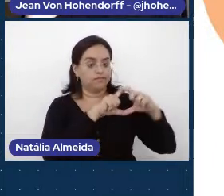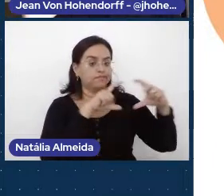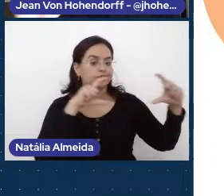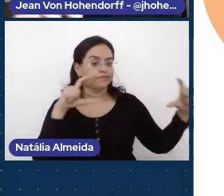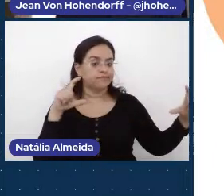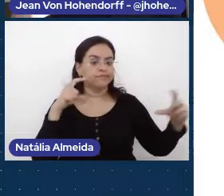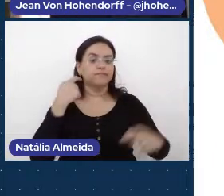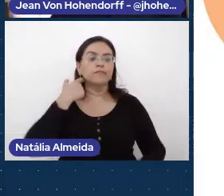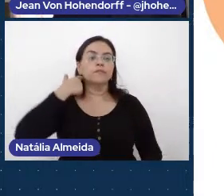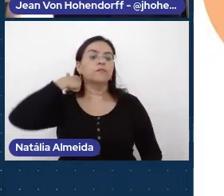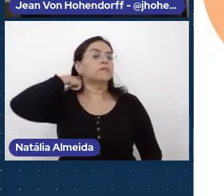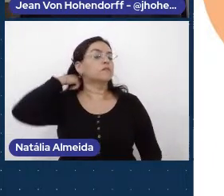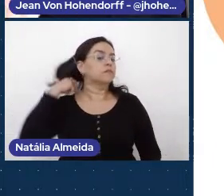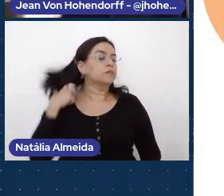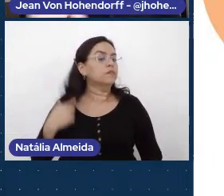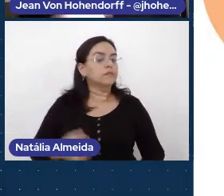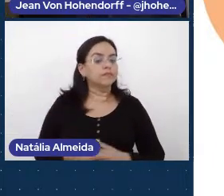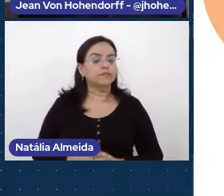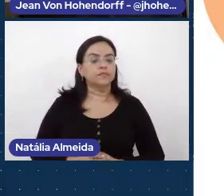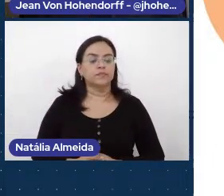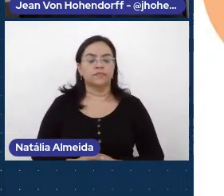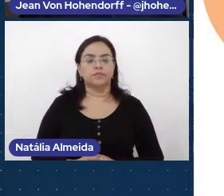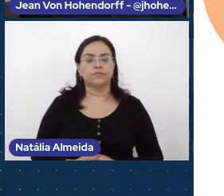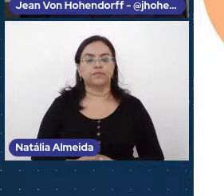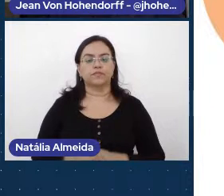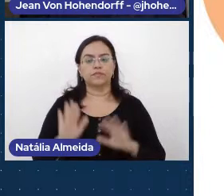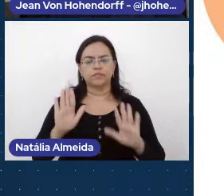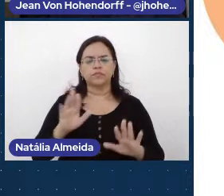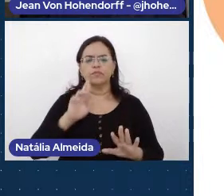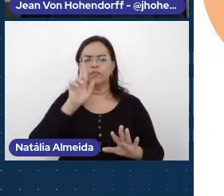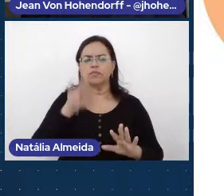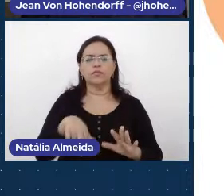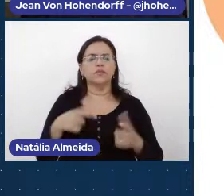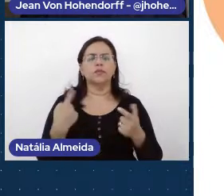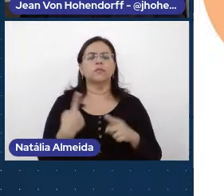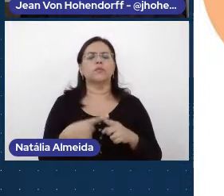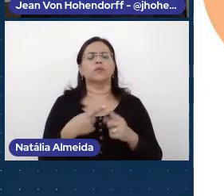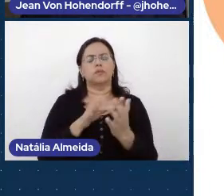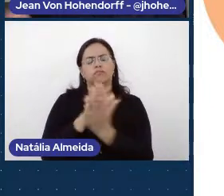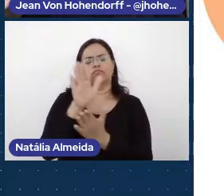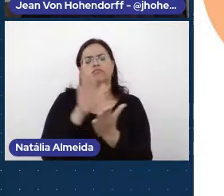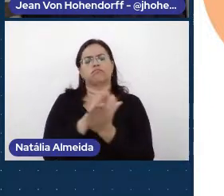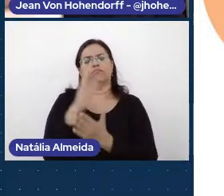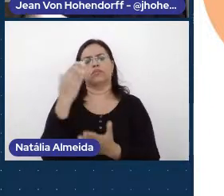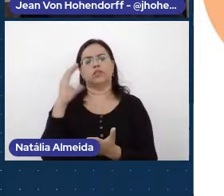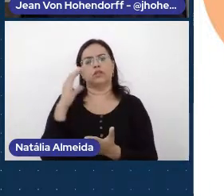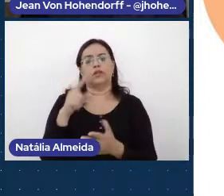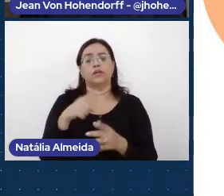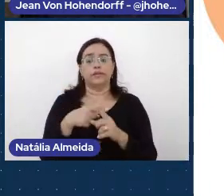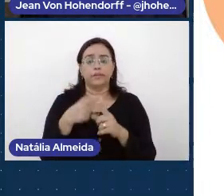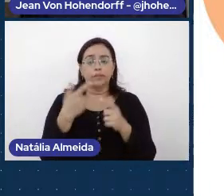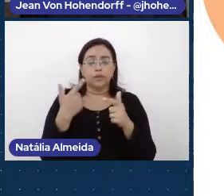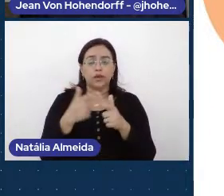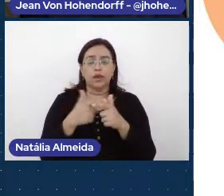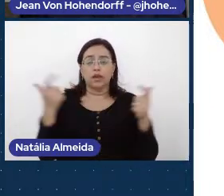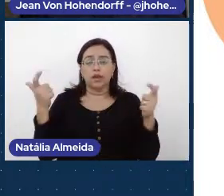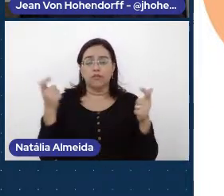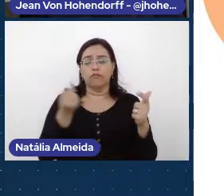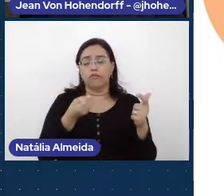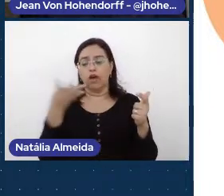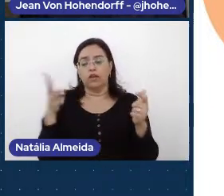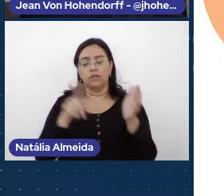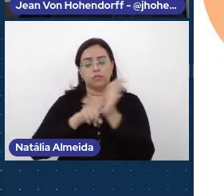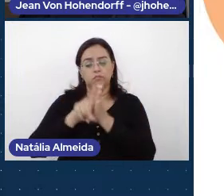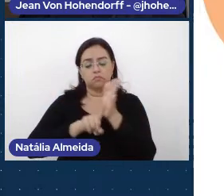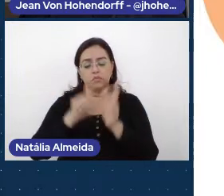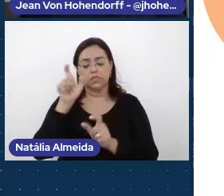serem publicados em revistas conceituadas é a baixa frequência de submissões. Pesquisadores podem evitar submeter seus artigos em